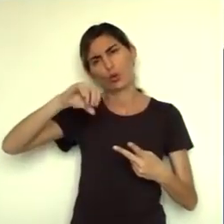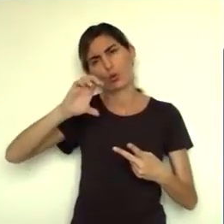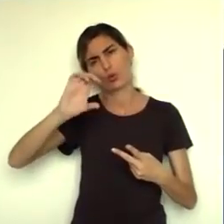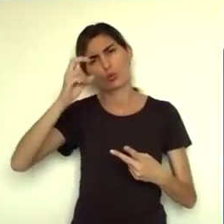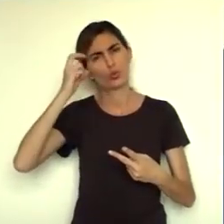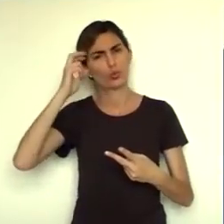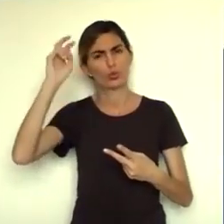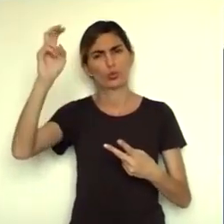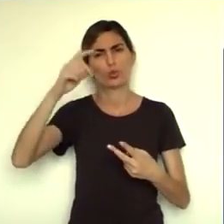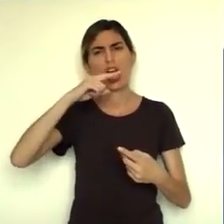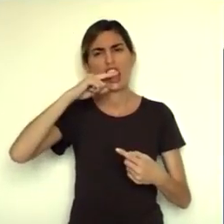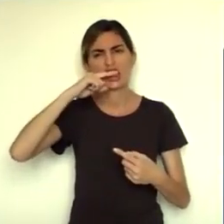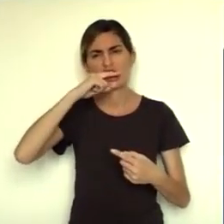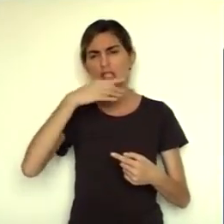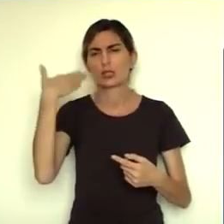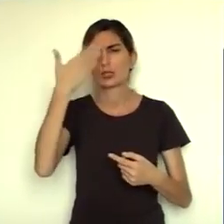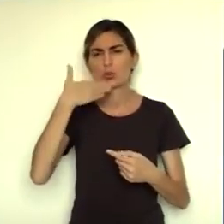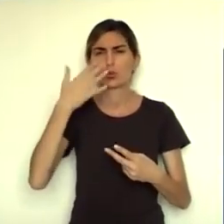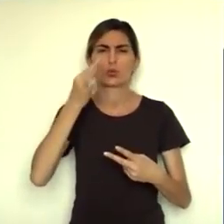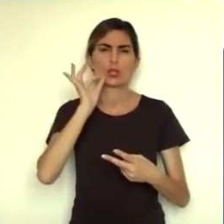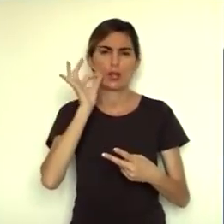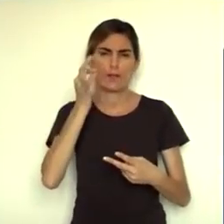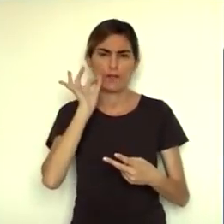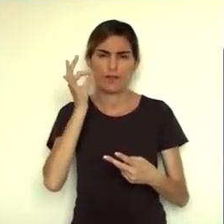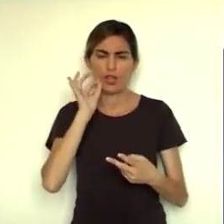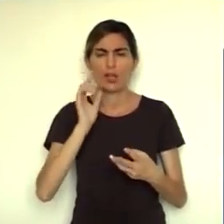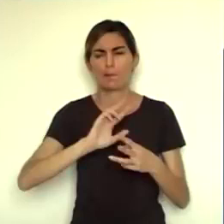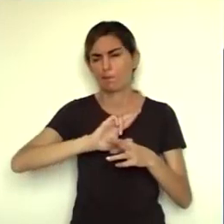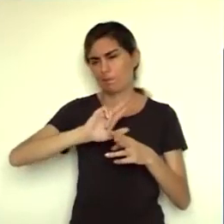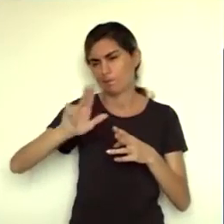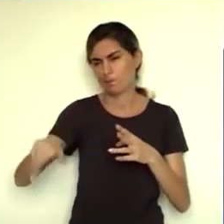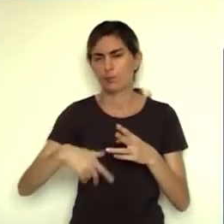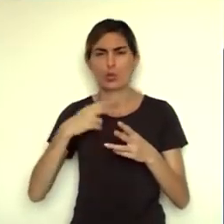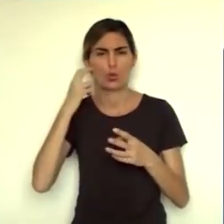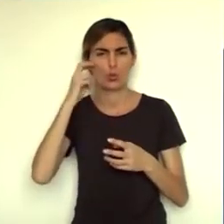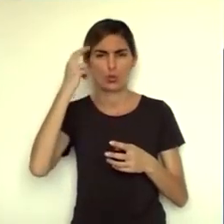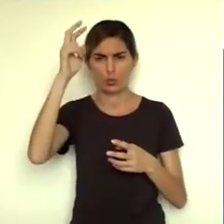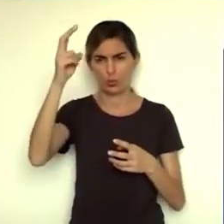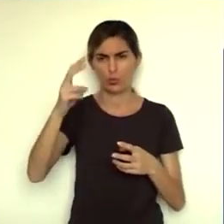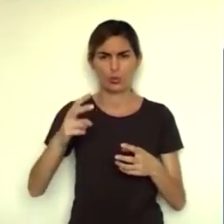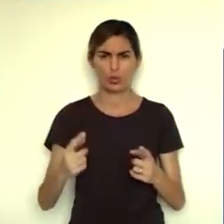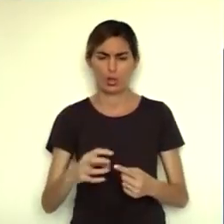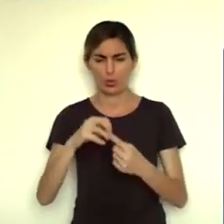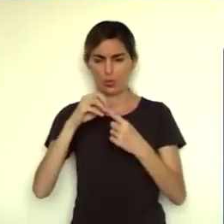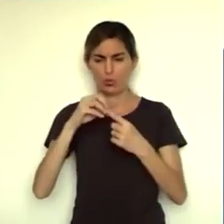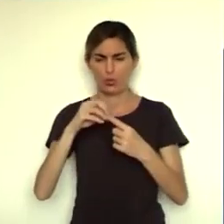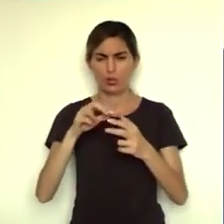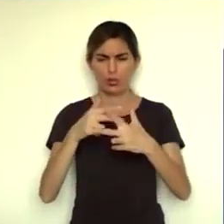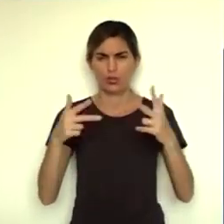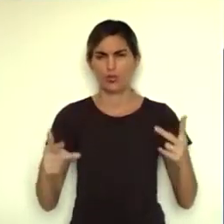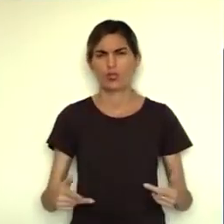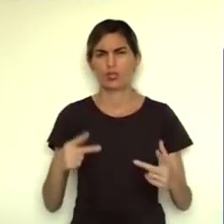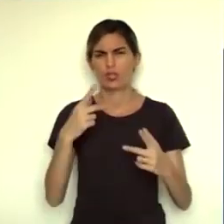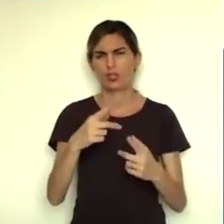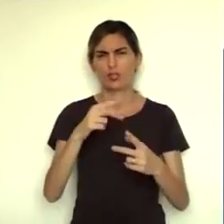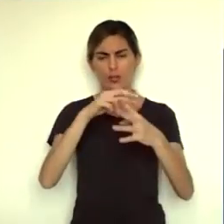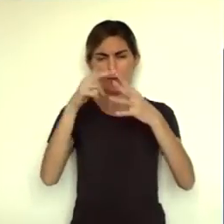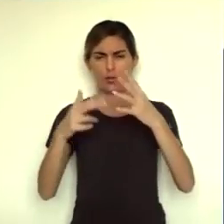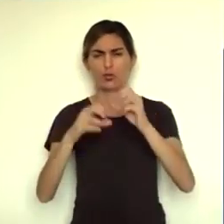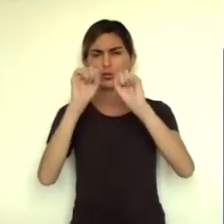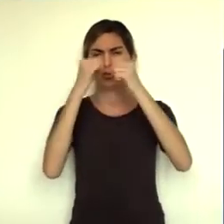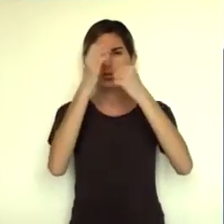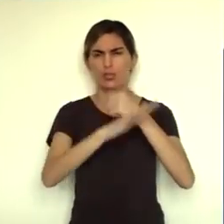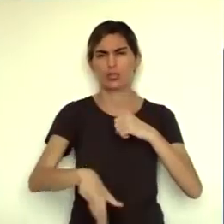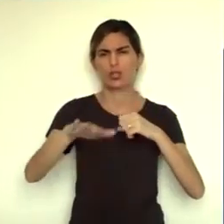monocultura da cana-de-açúcar, do café, enfim, a cultura baseada em um único produto. Então, esse